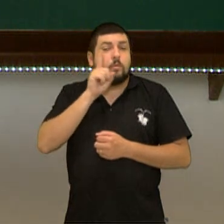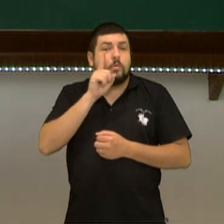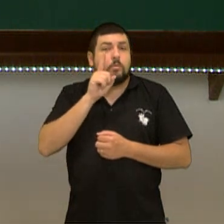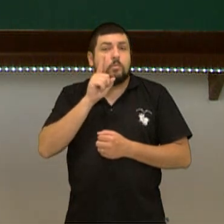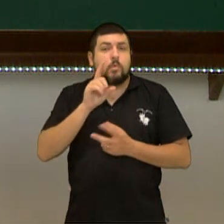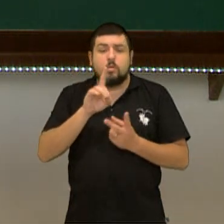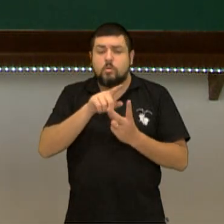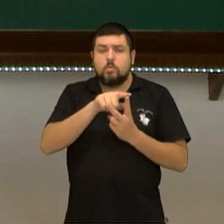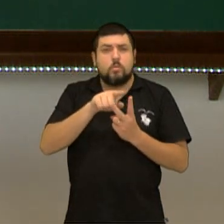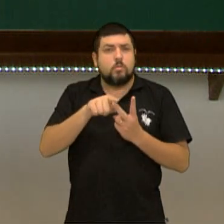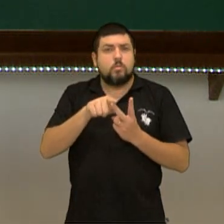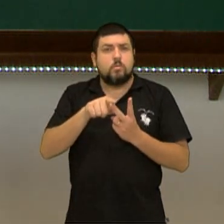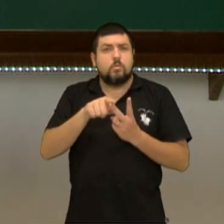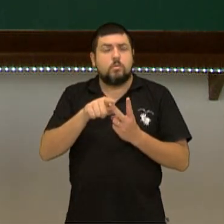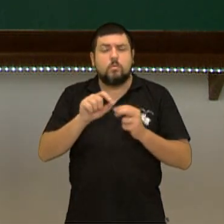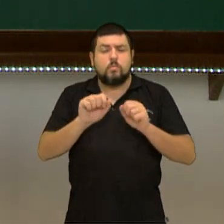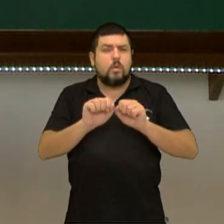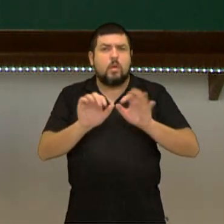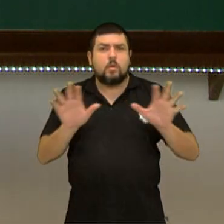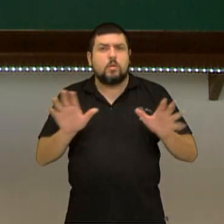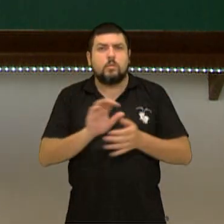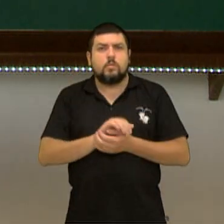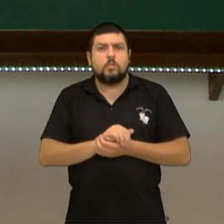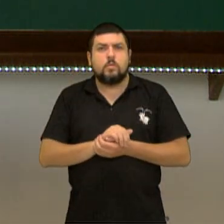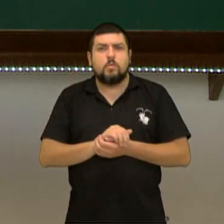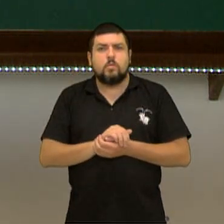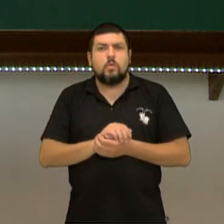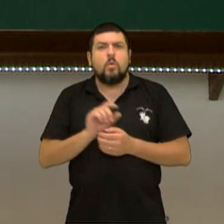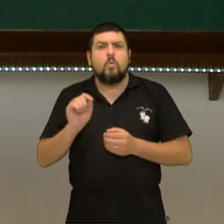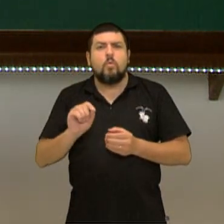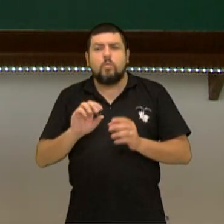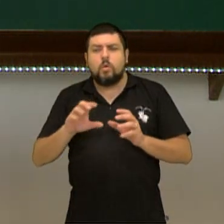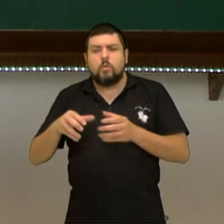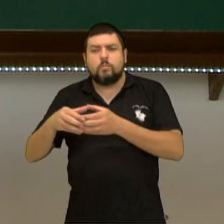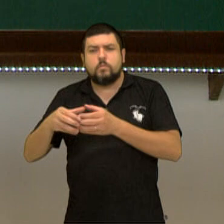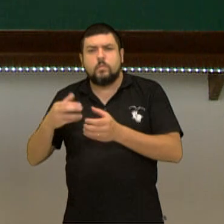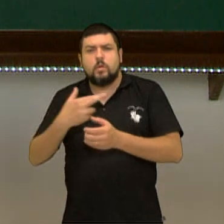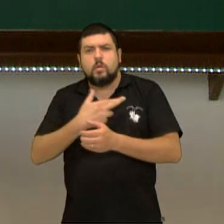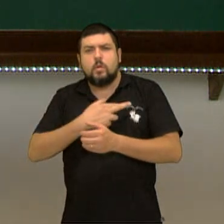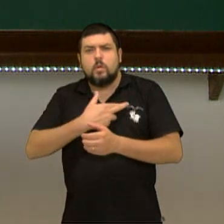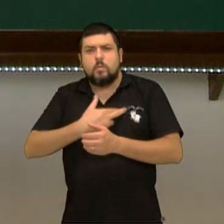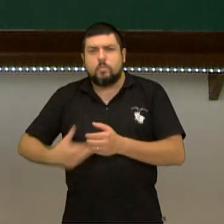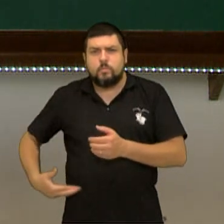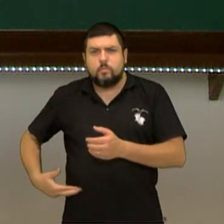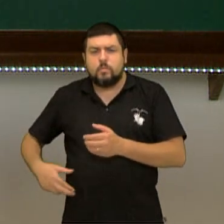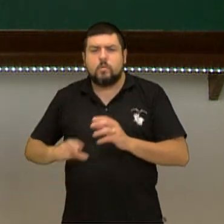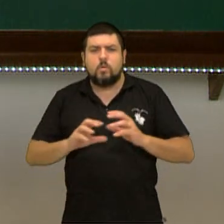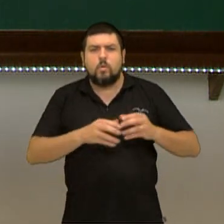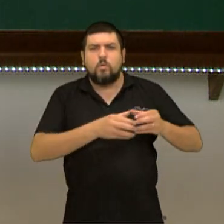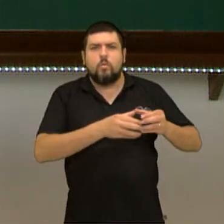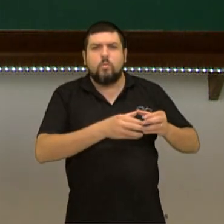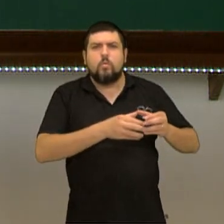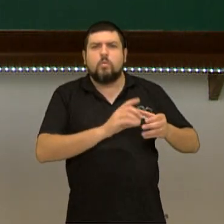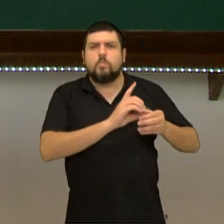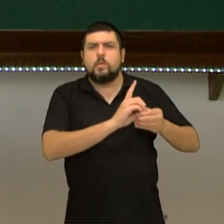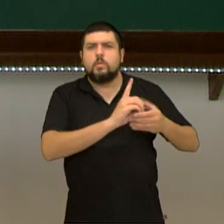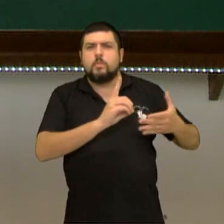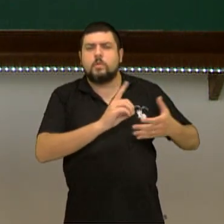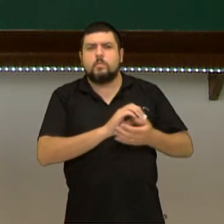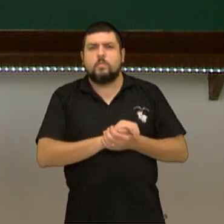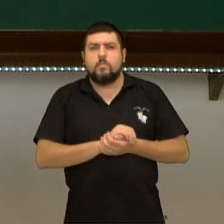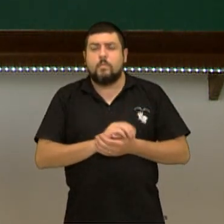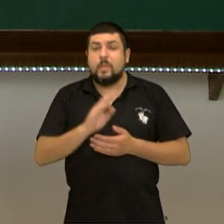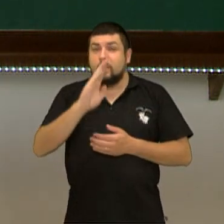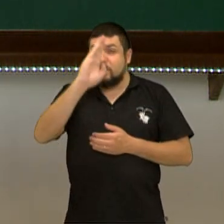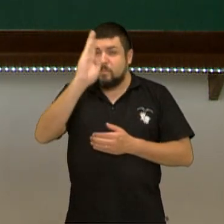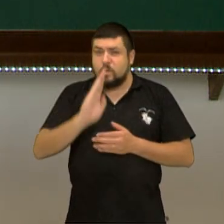lá é muito claro, né? Os democratas e os republicanos, são 2 partidos, né, com propostas distintas. O Brasil há mais de 30 partidos